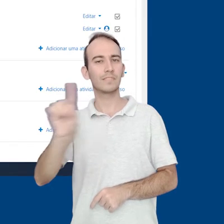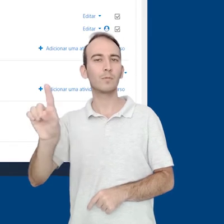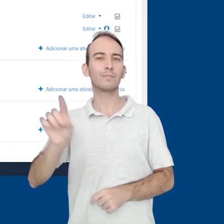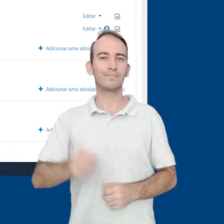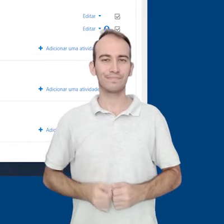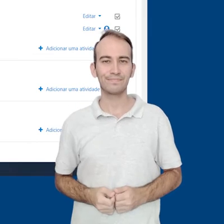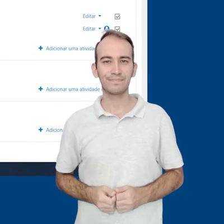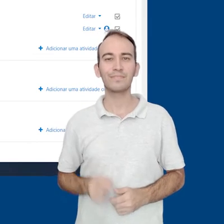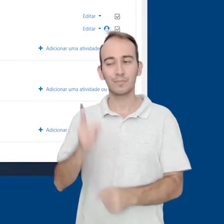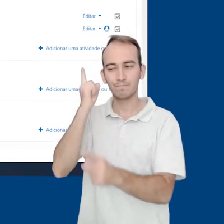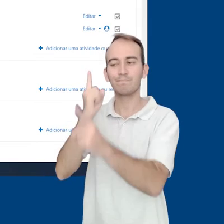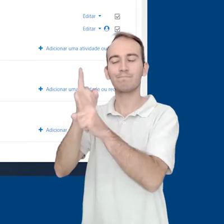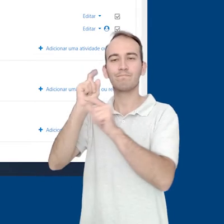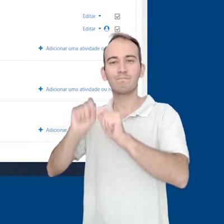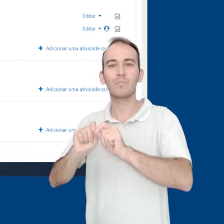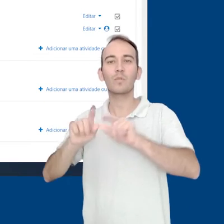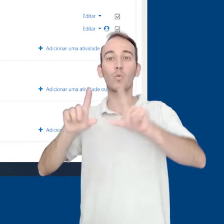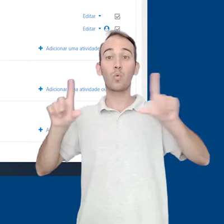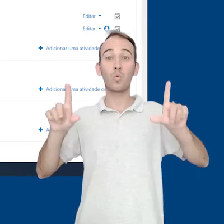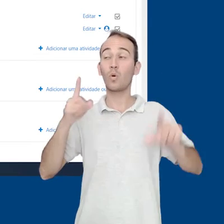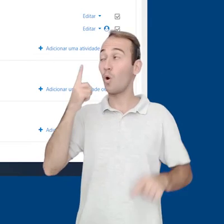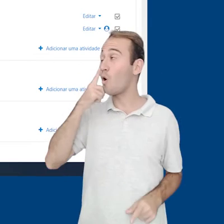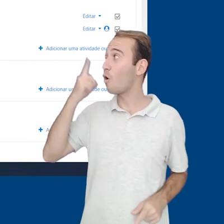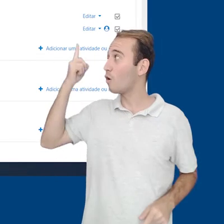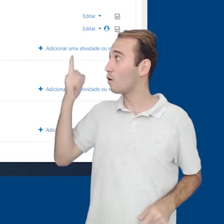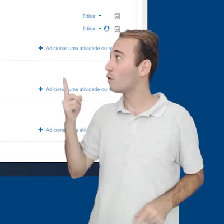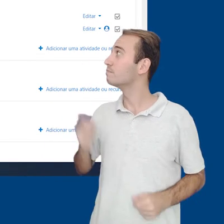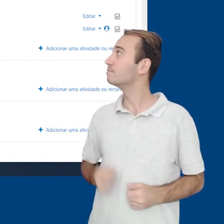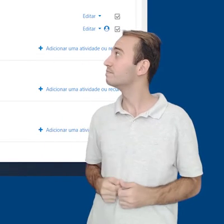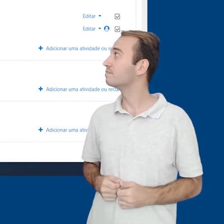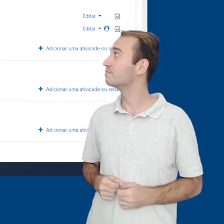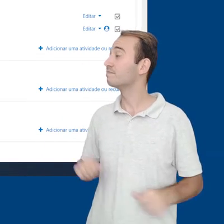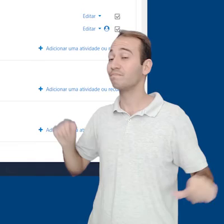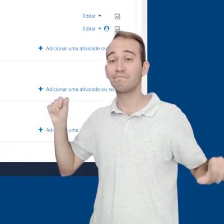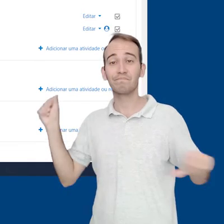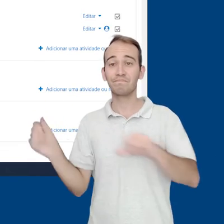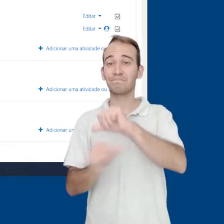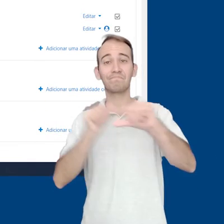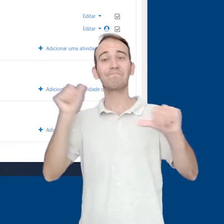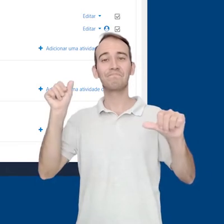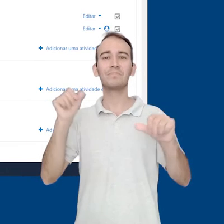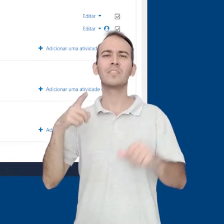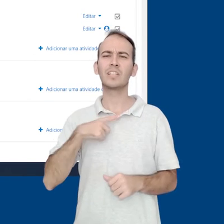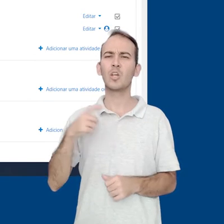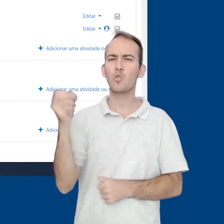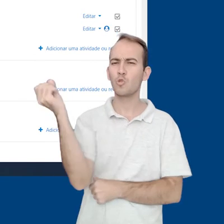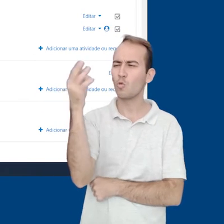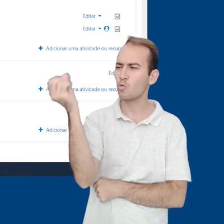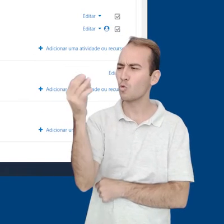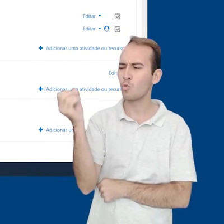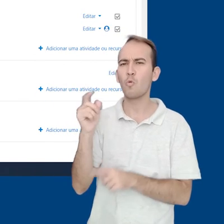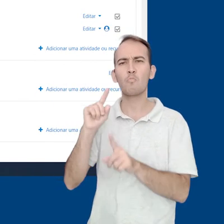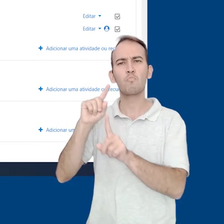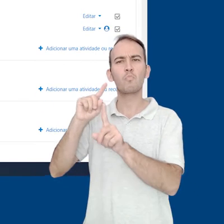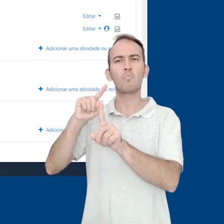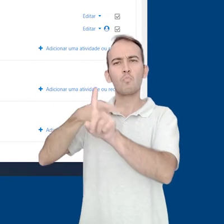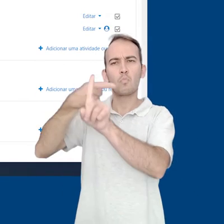reparem que a forma da sala mudou e agora eu tenho uma série de